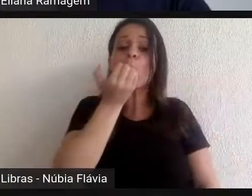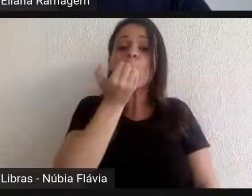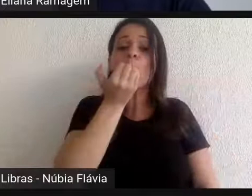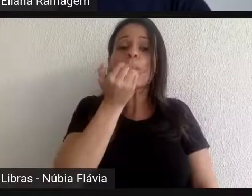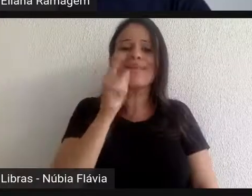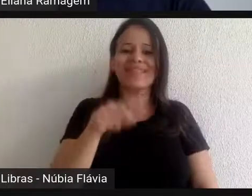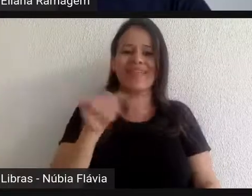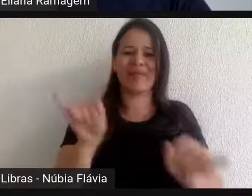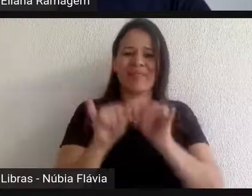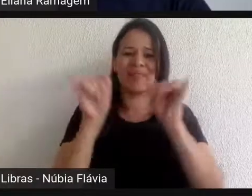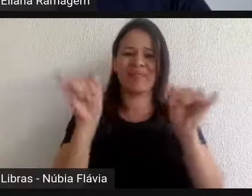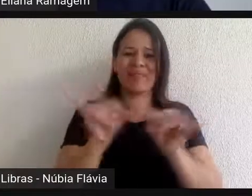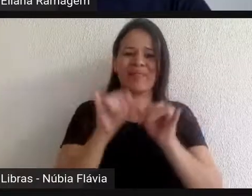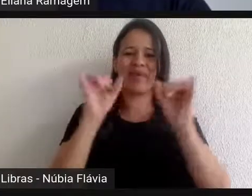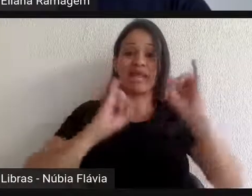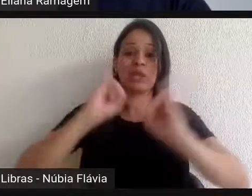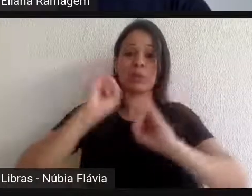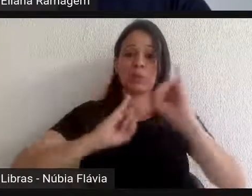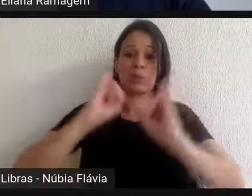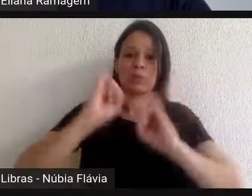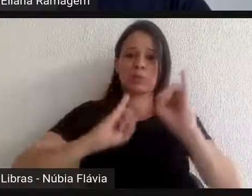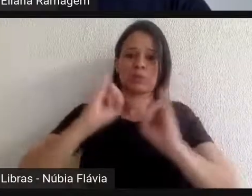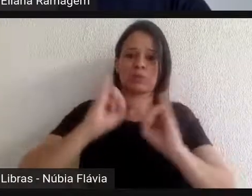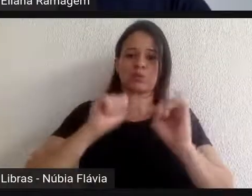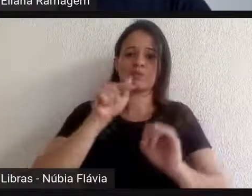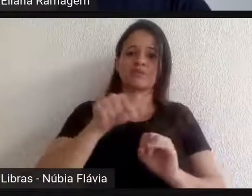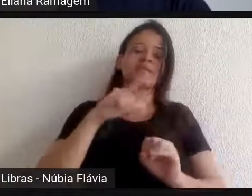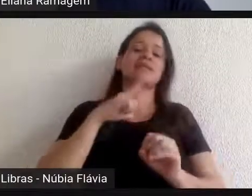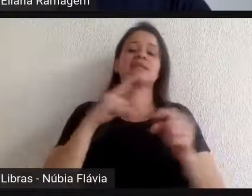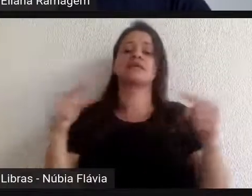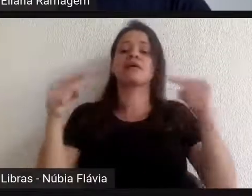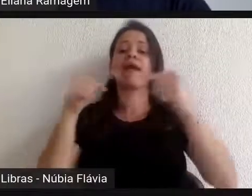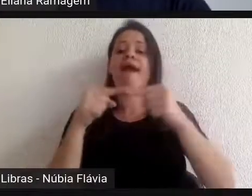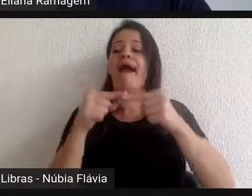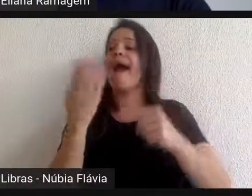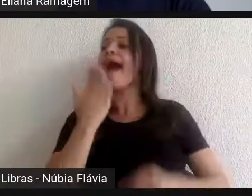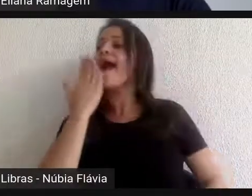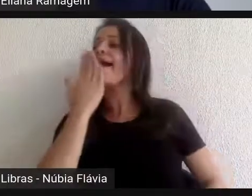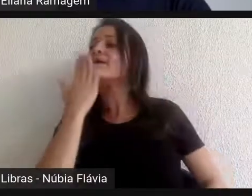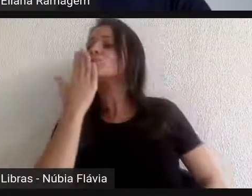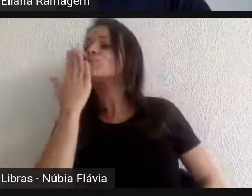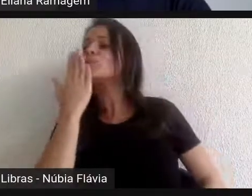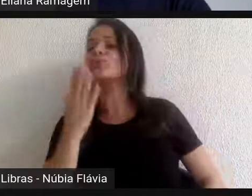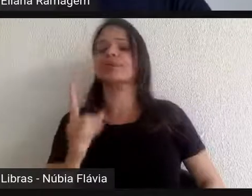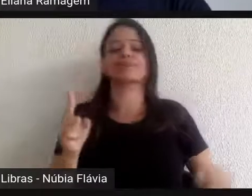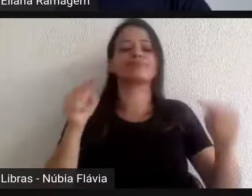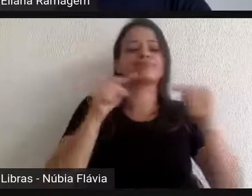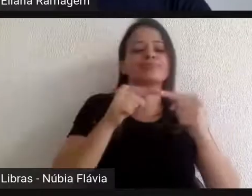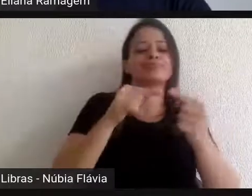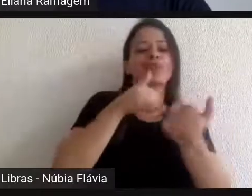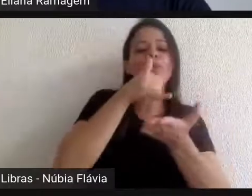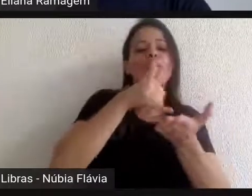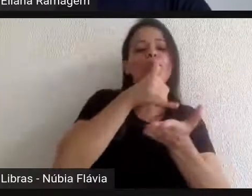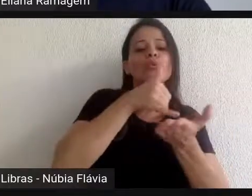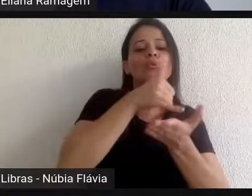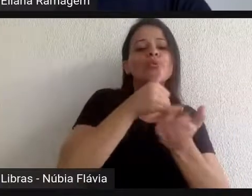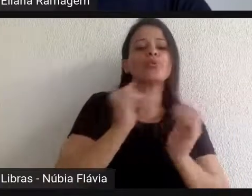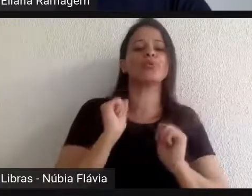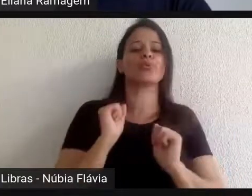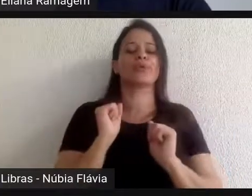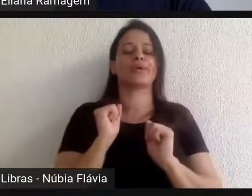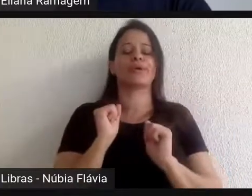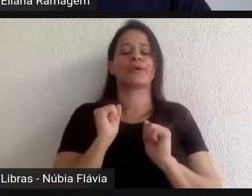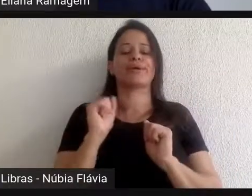dessas guloseimas industrializadas, né? Combinações de açúcar e de gordura, né? Ou de gordura e